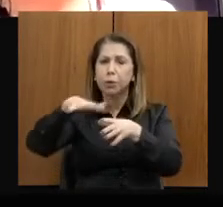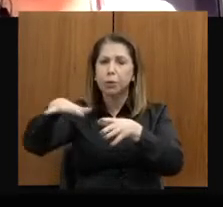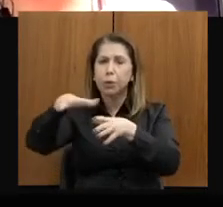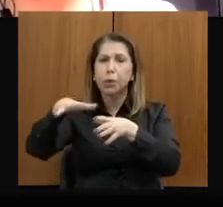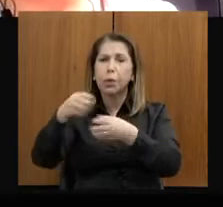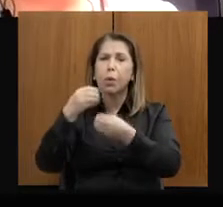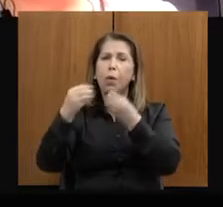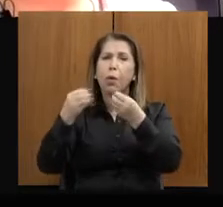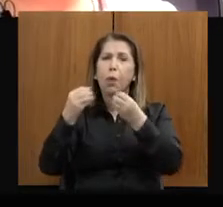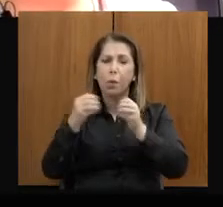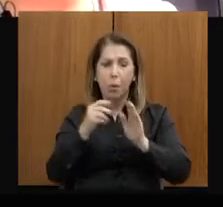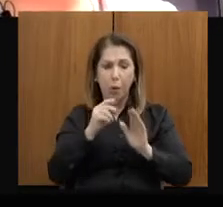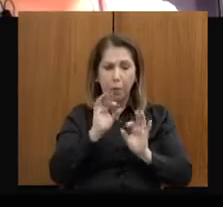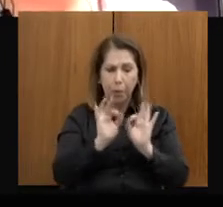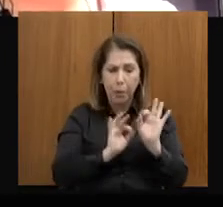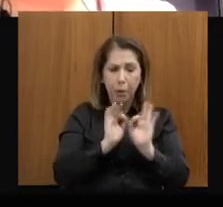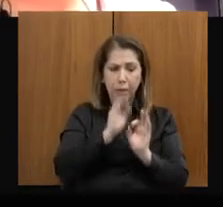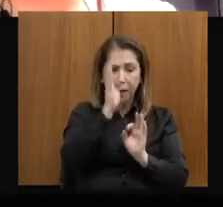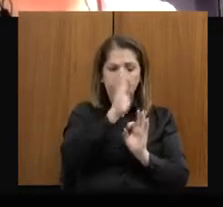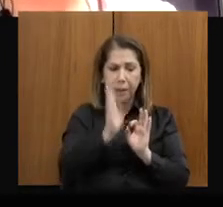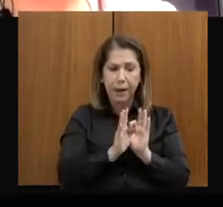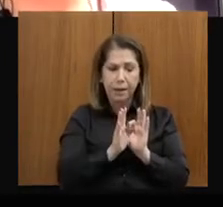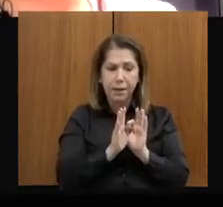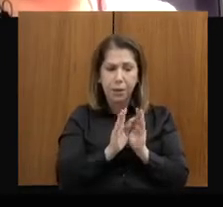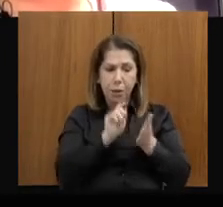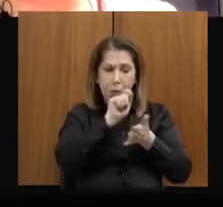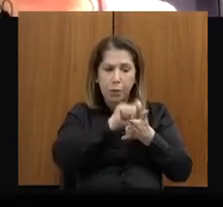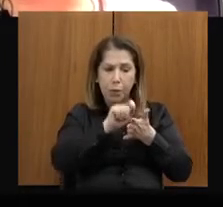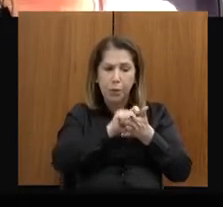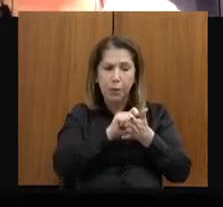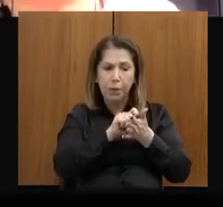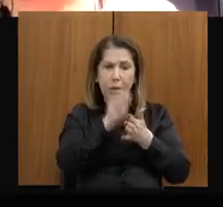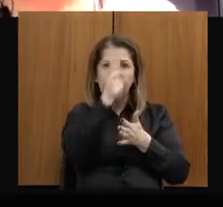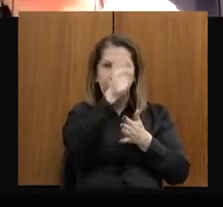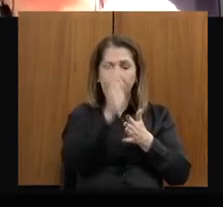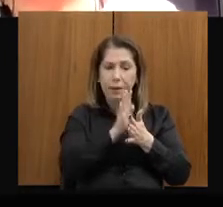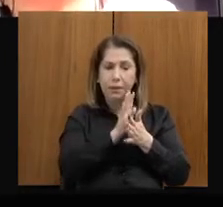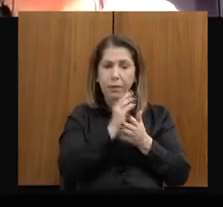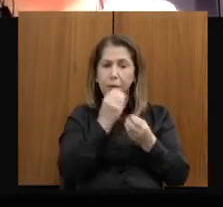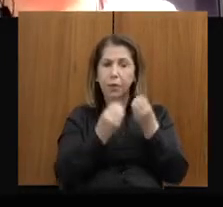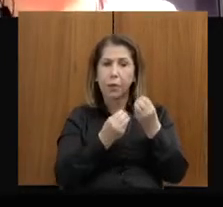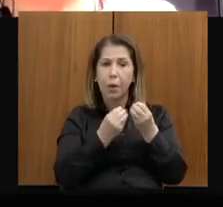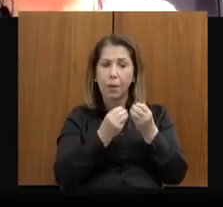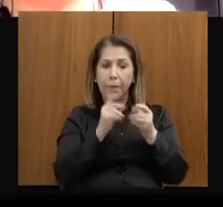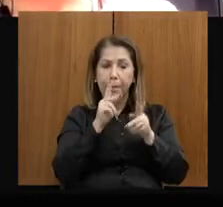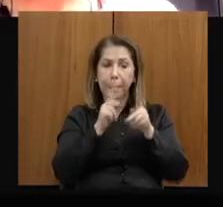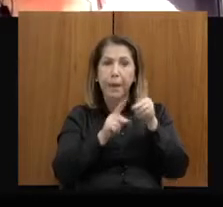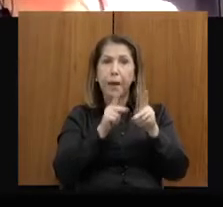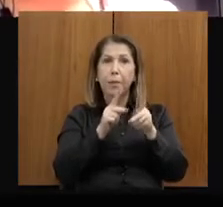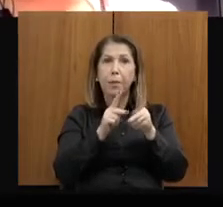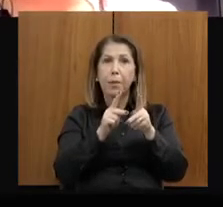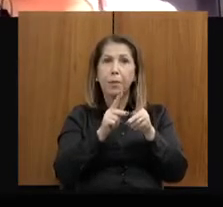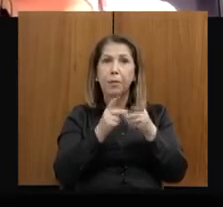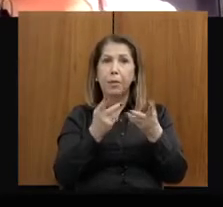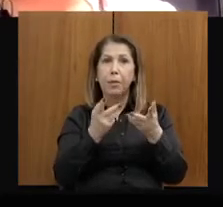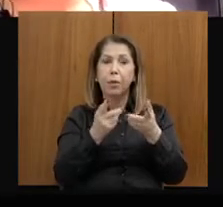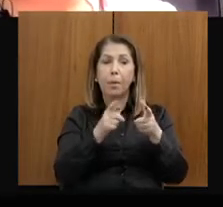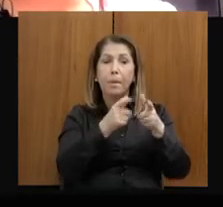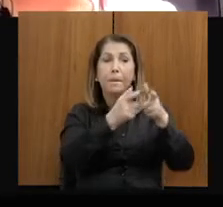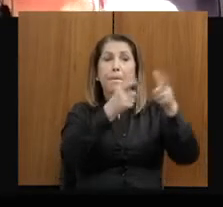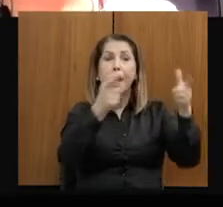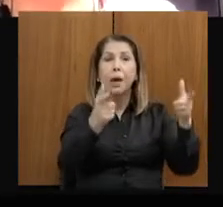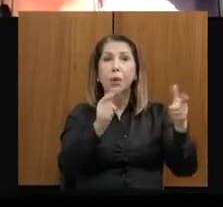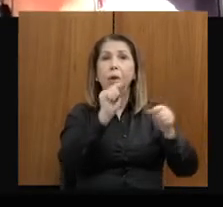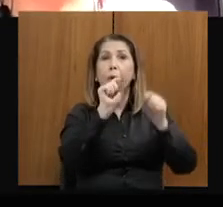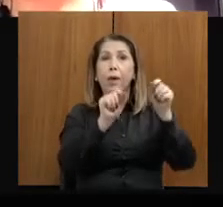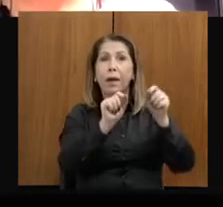como se darei um projeto de Brasil um projeto nacional com uma população majoritariamente negra